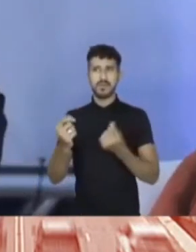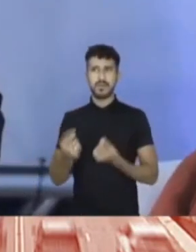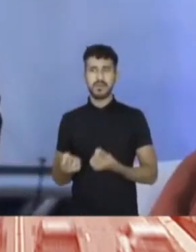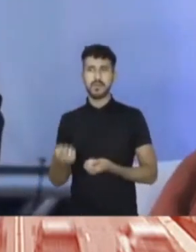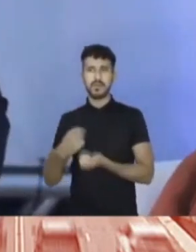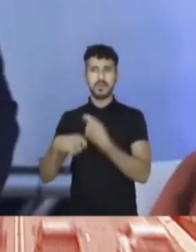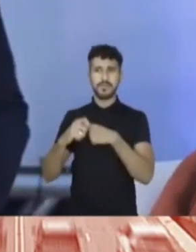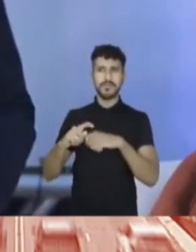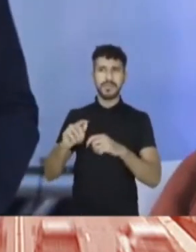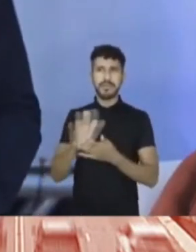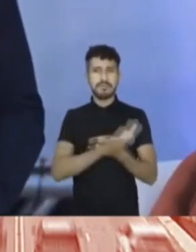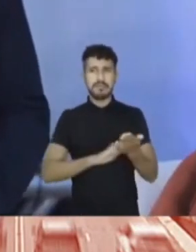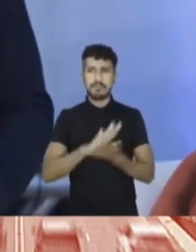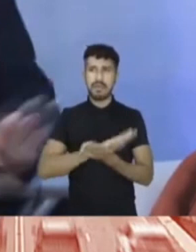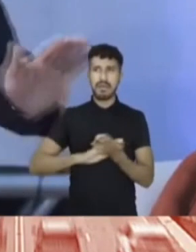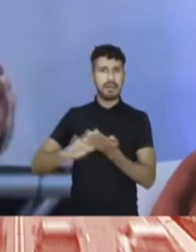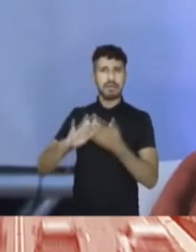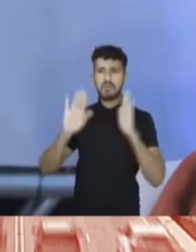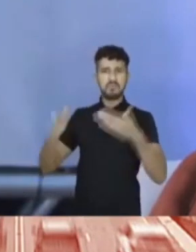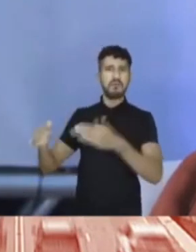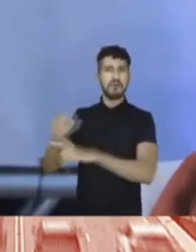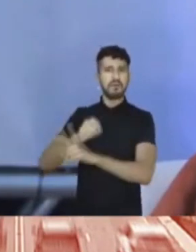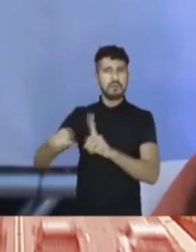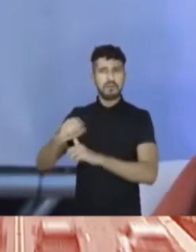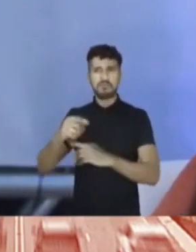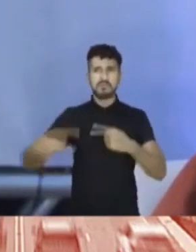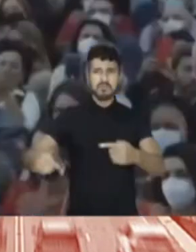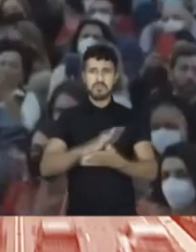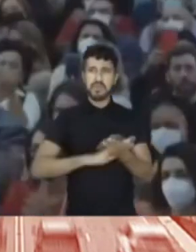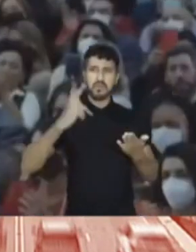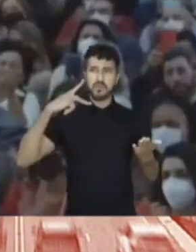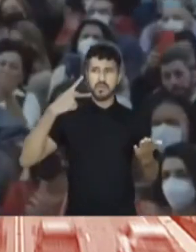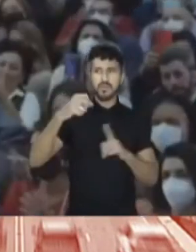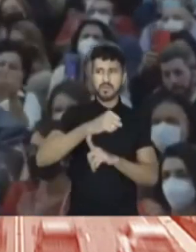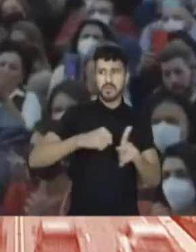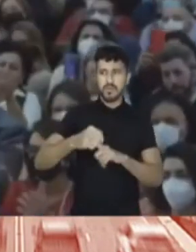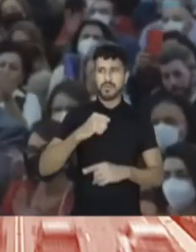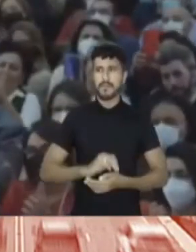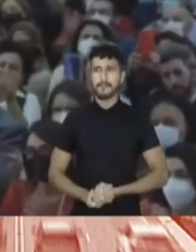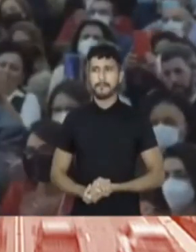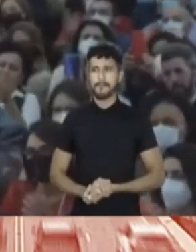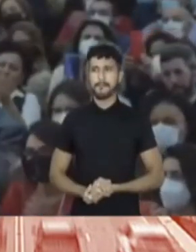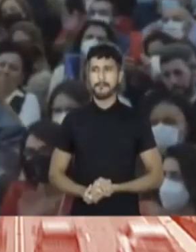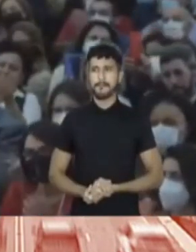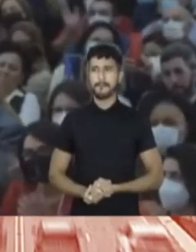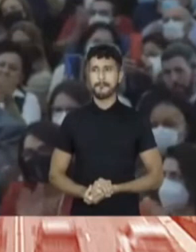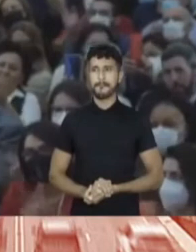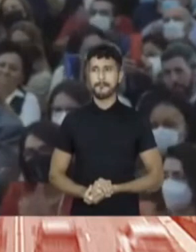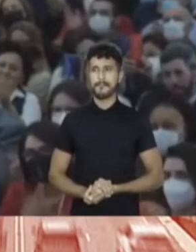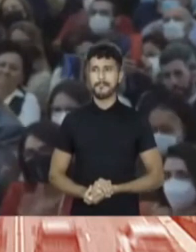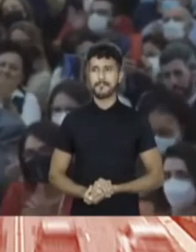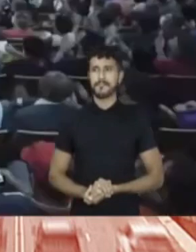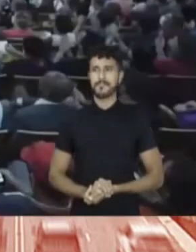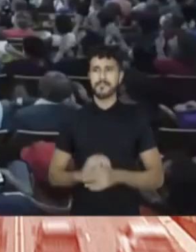vai e fala da esperança, da primavera, né? Do amor vencendo o ódio, da civilização vencendo a barbárie.